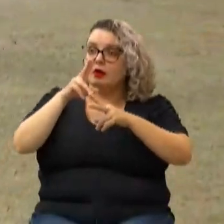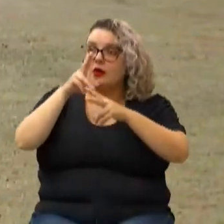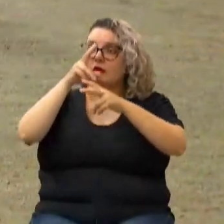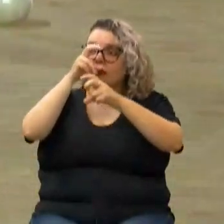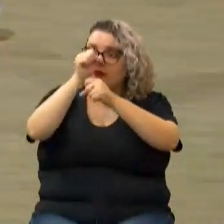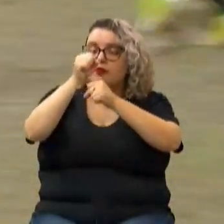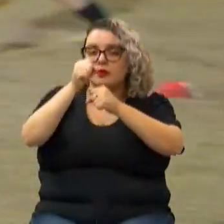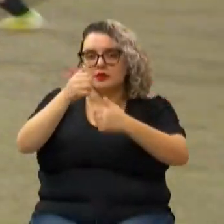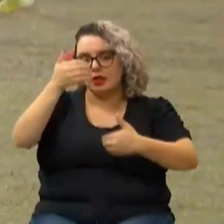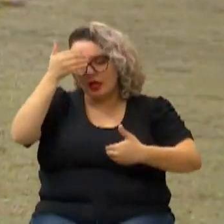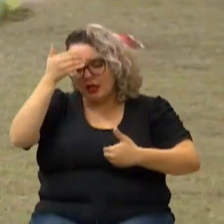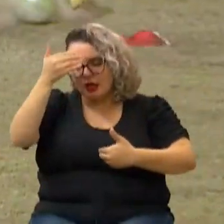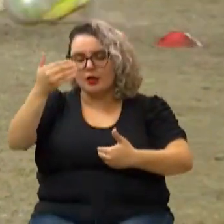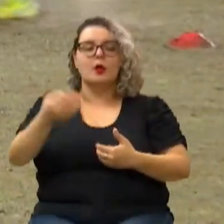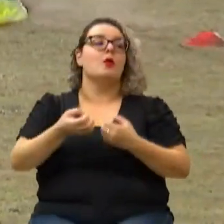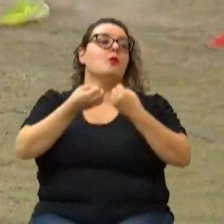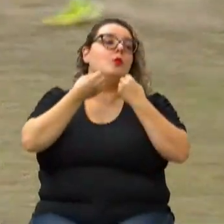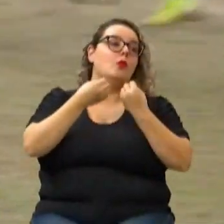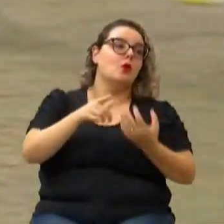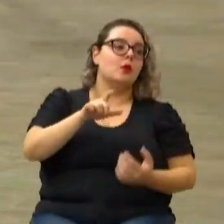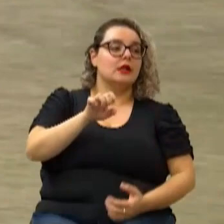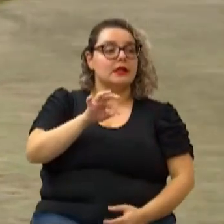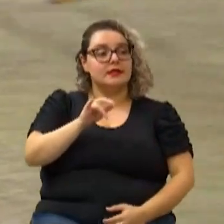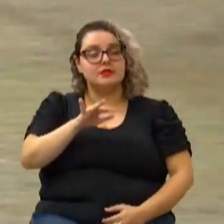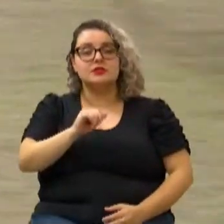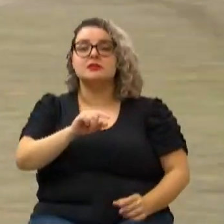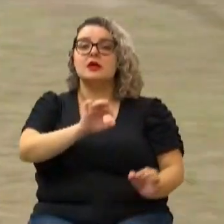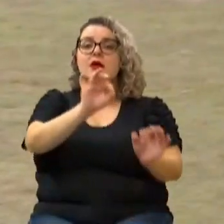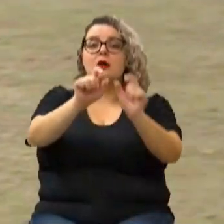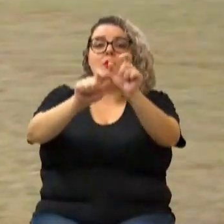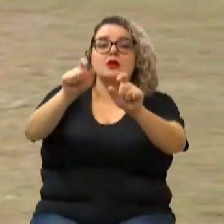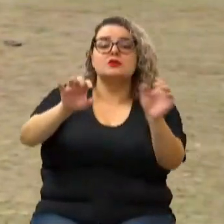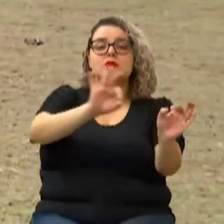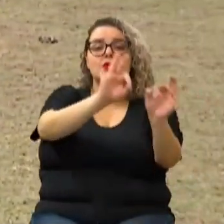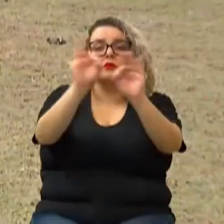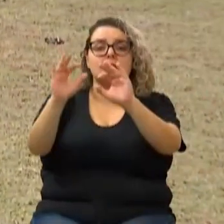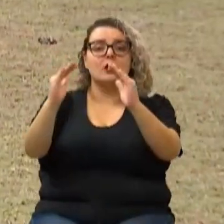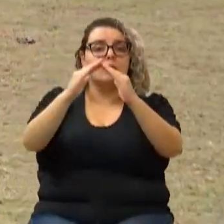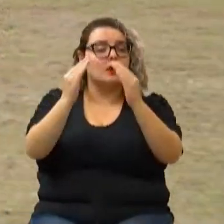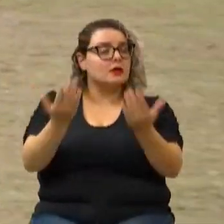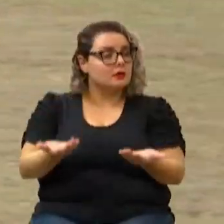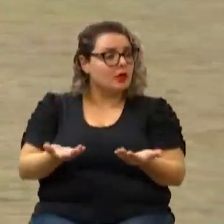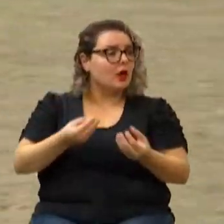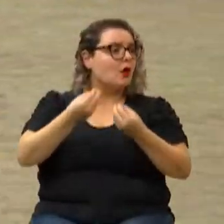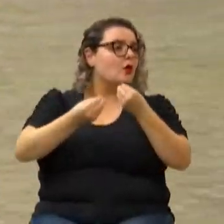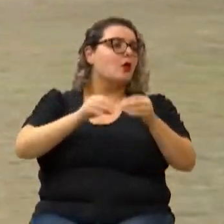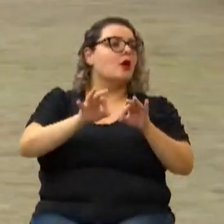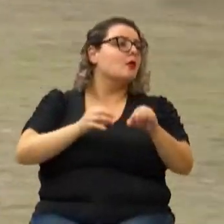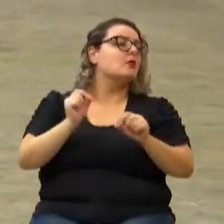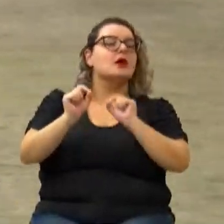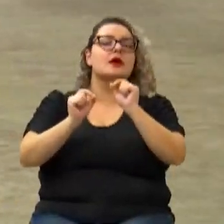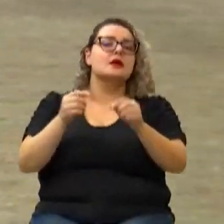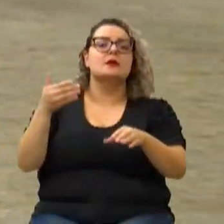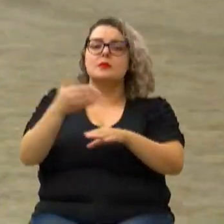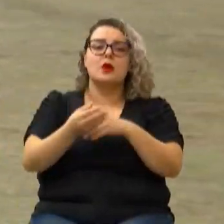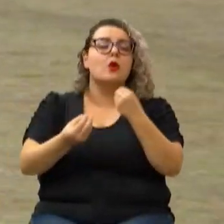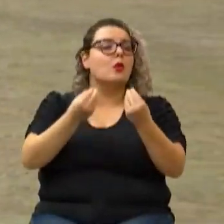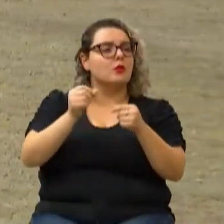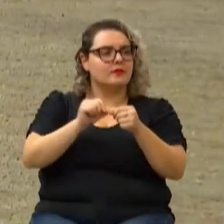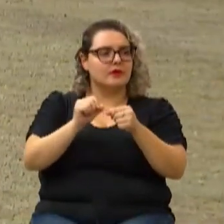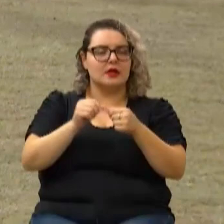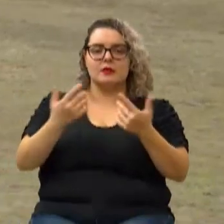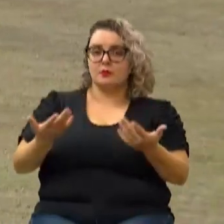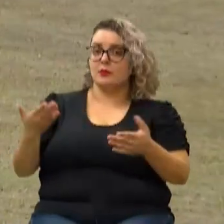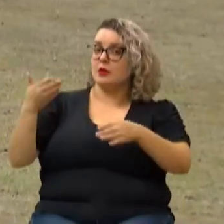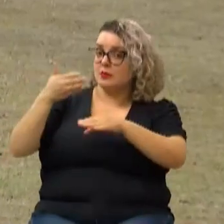força que é muito gratificante. Boa, Letícia. E para a galera que está em casa, Como que é o projeto aqui? Quem quiser participar, como é